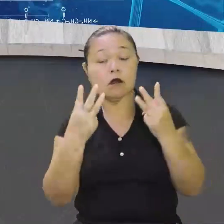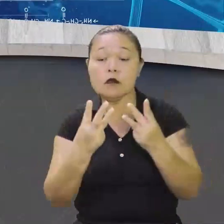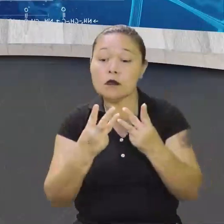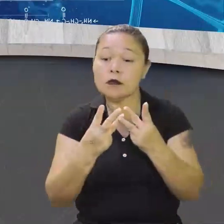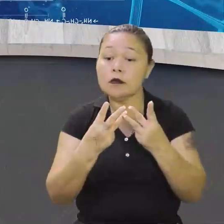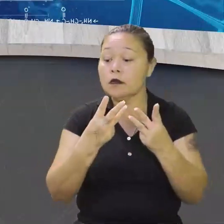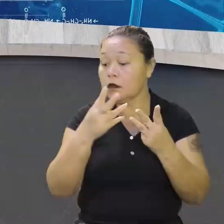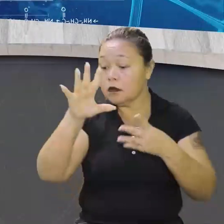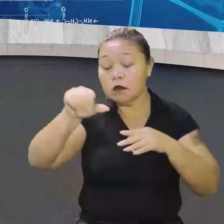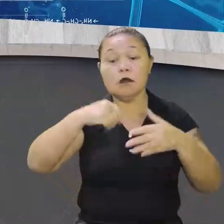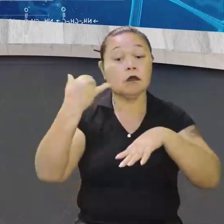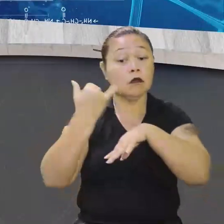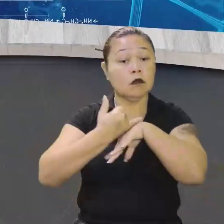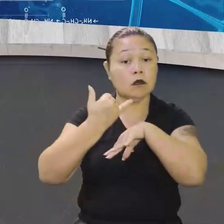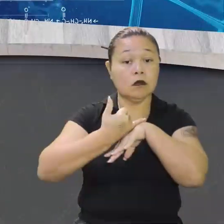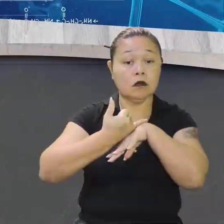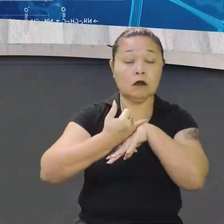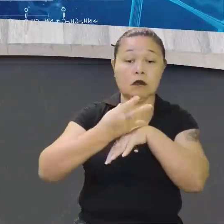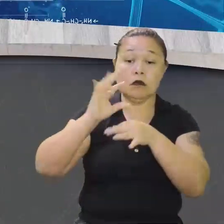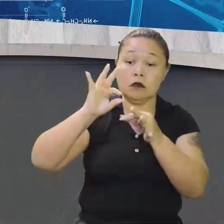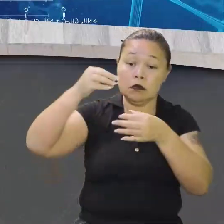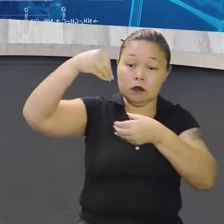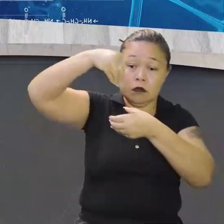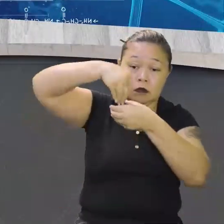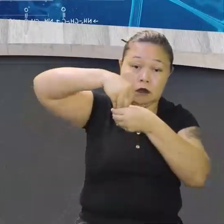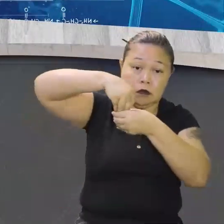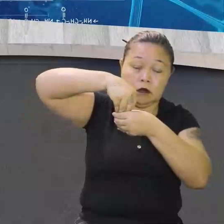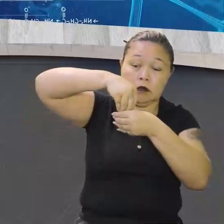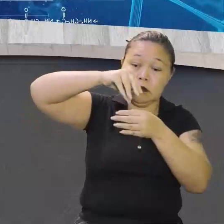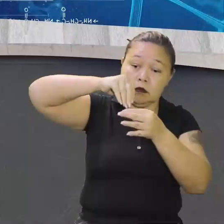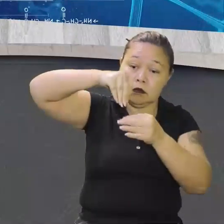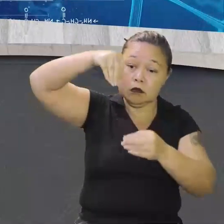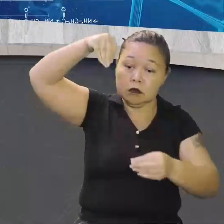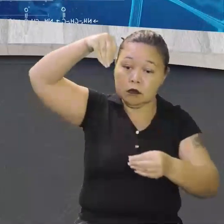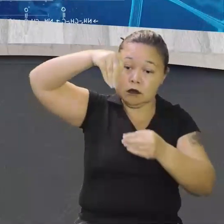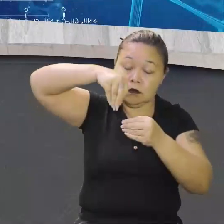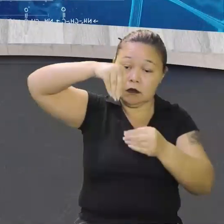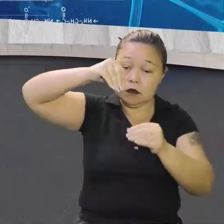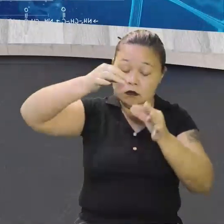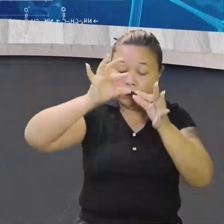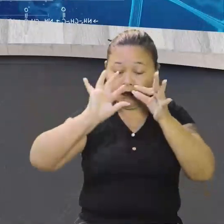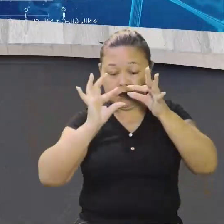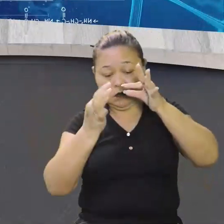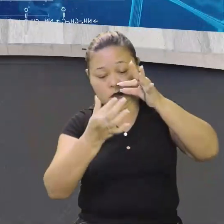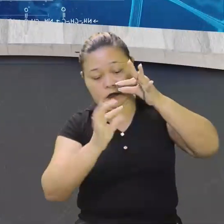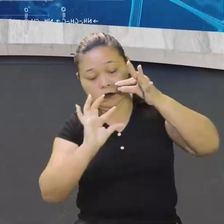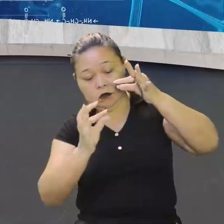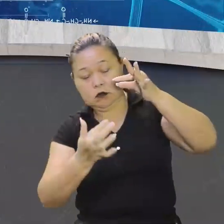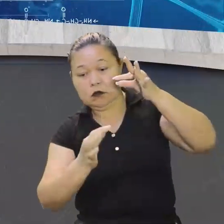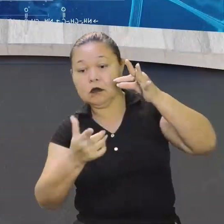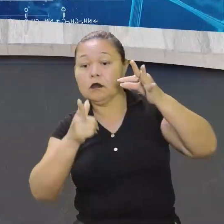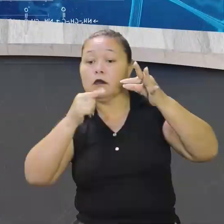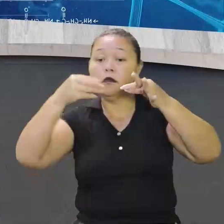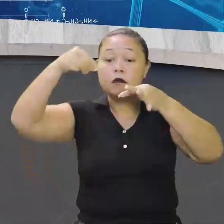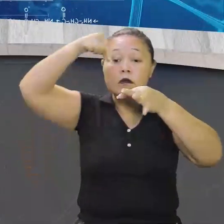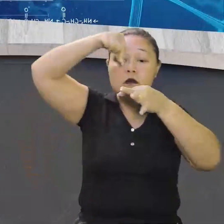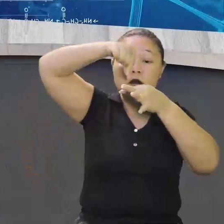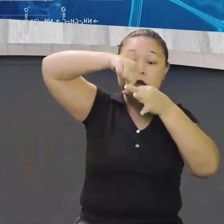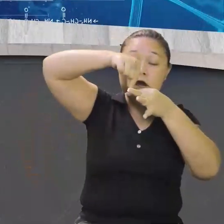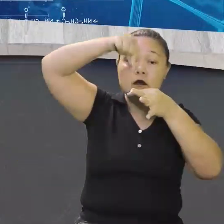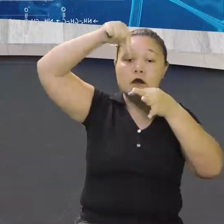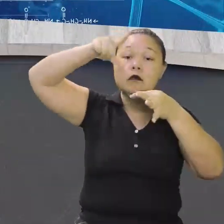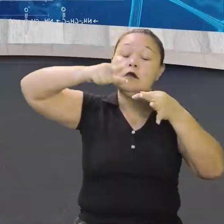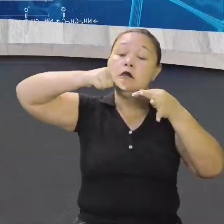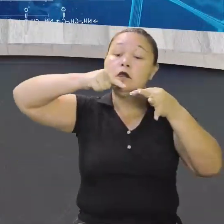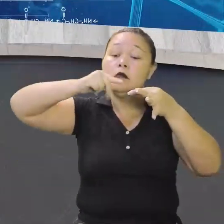determinado metal, colocar num recipiente, numa proveta cilíndrica e colocar água, você vai ver que